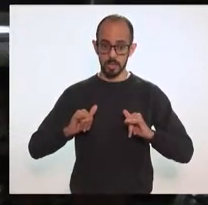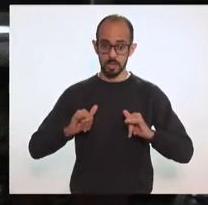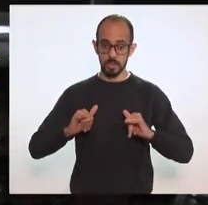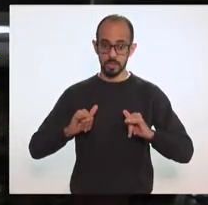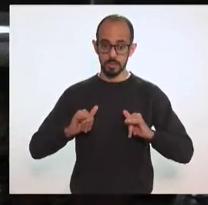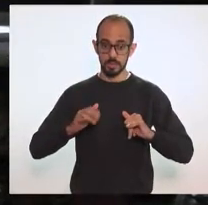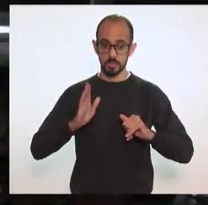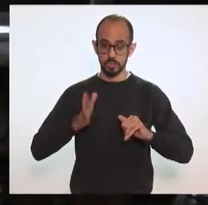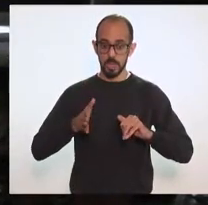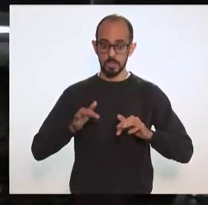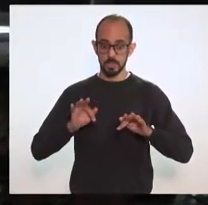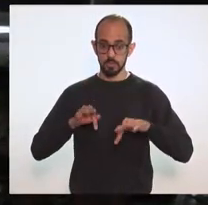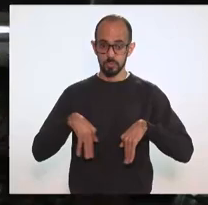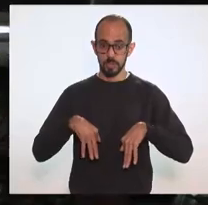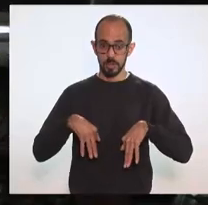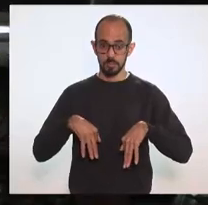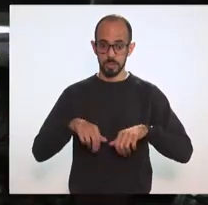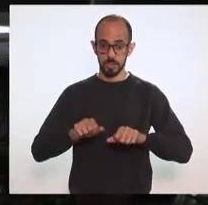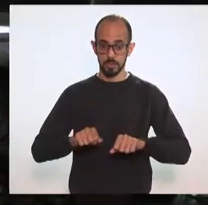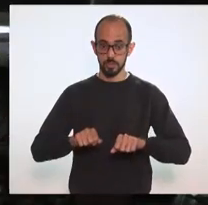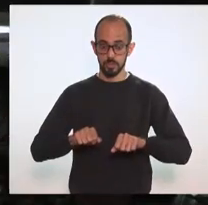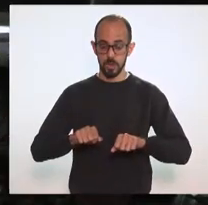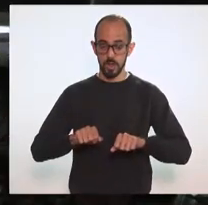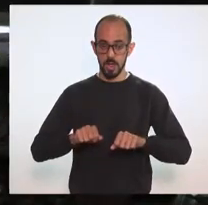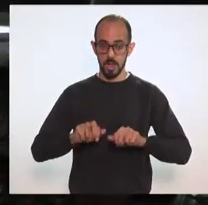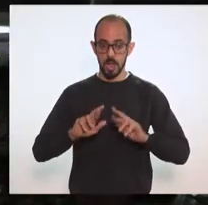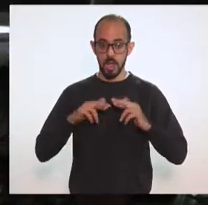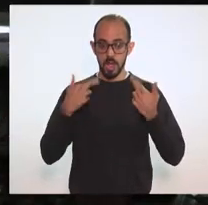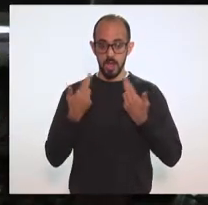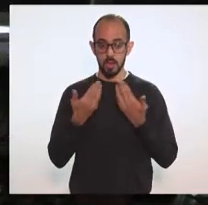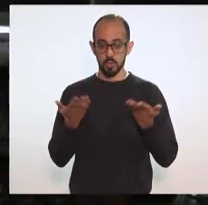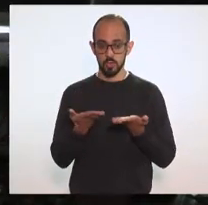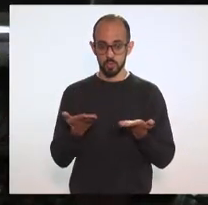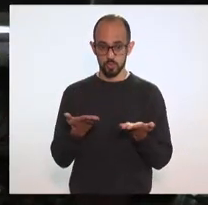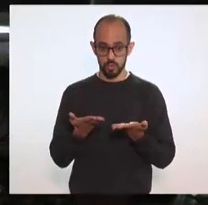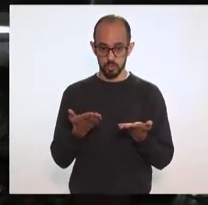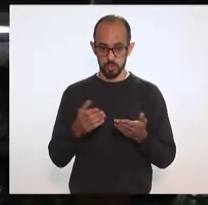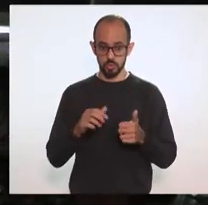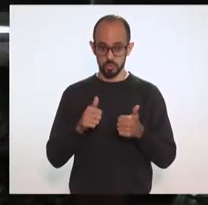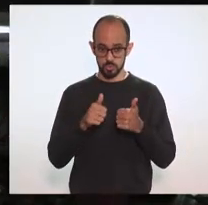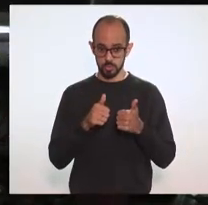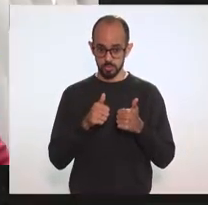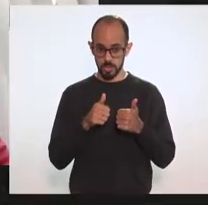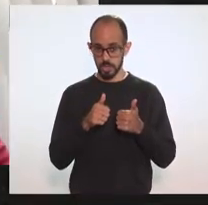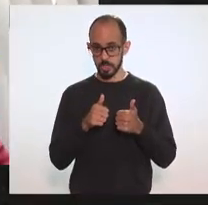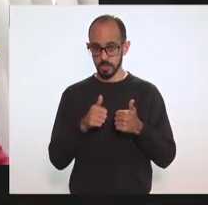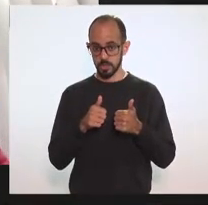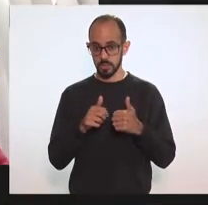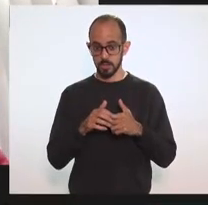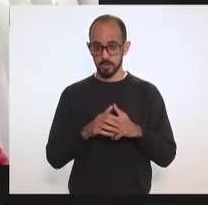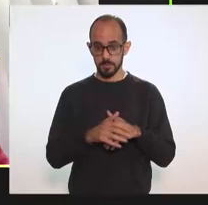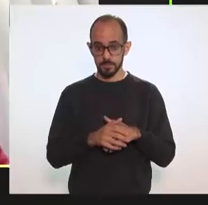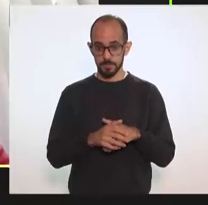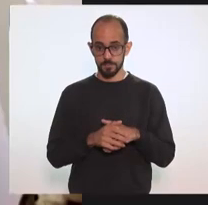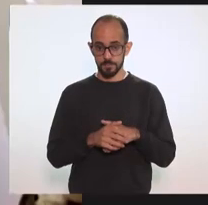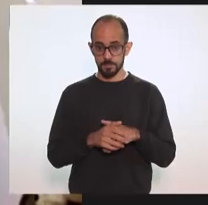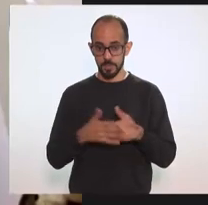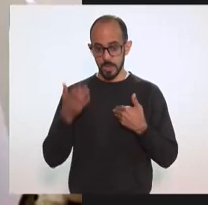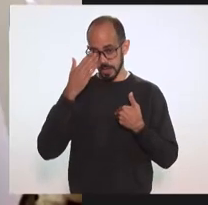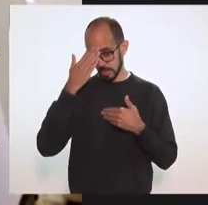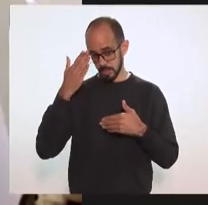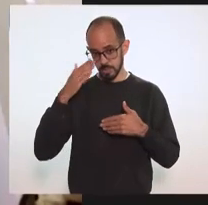terminando a sessão plenária de hoje tá tá Deputado a Célia Jordão ok agradeço